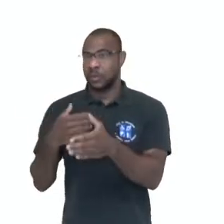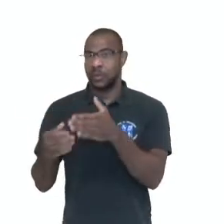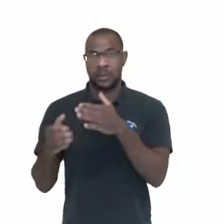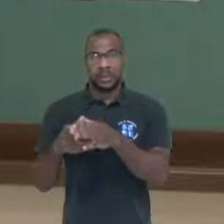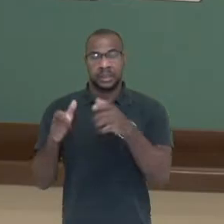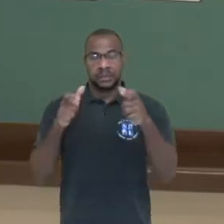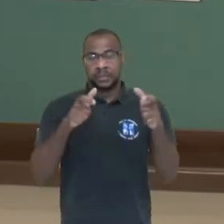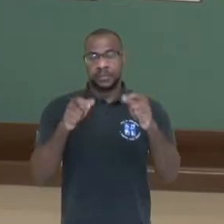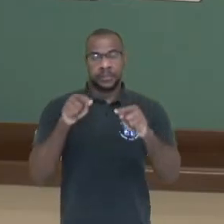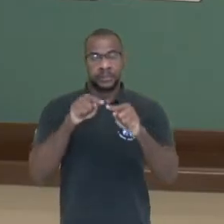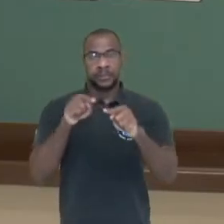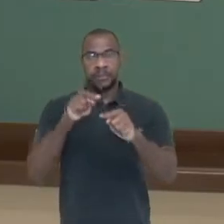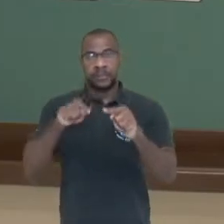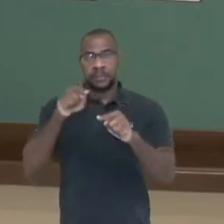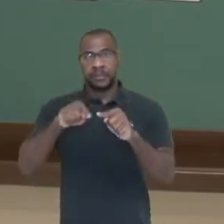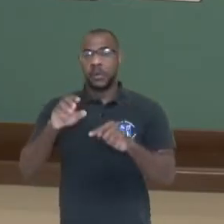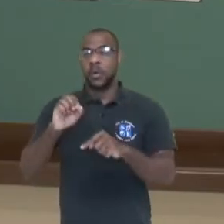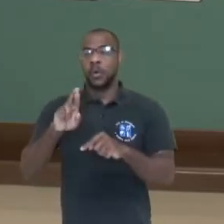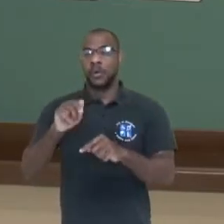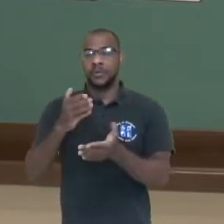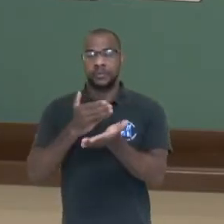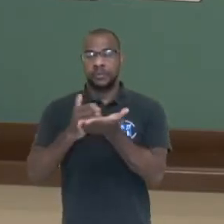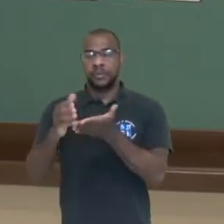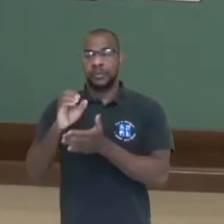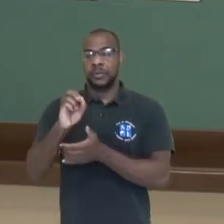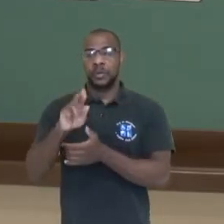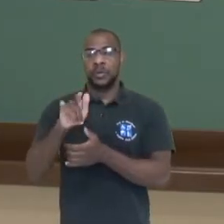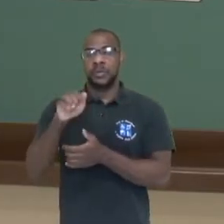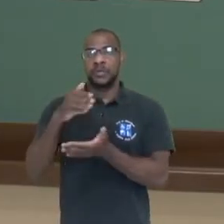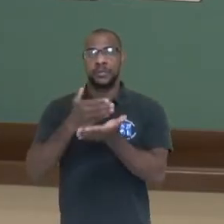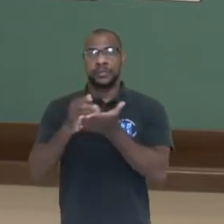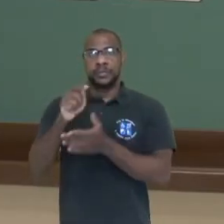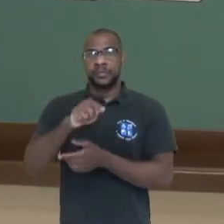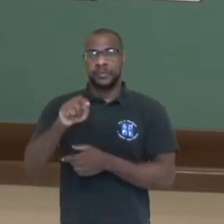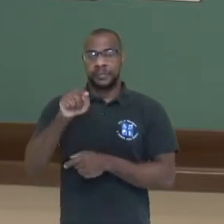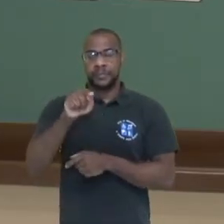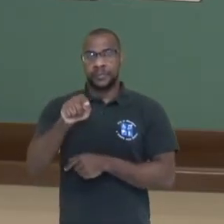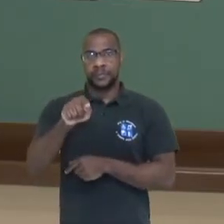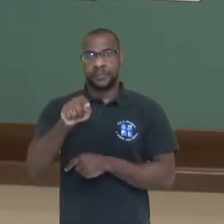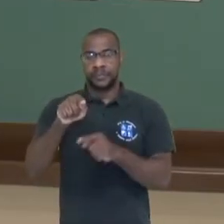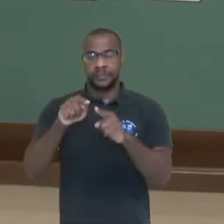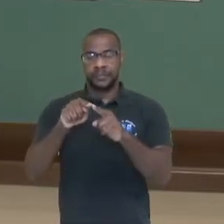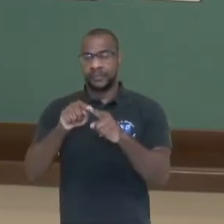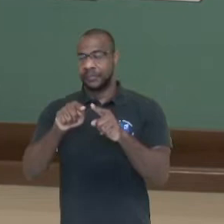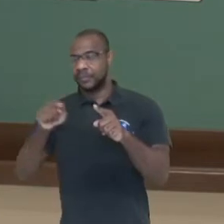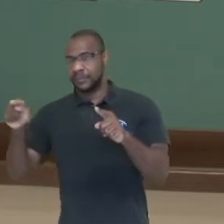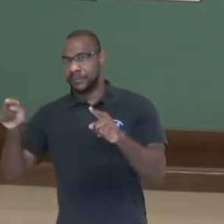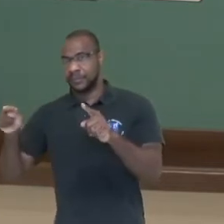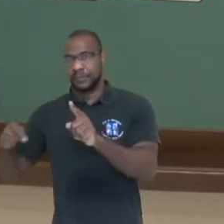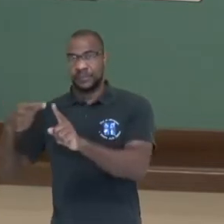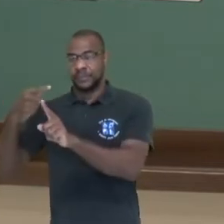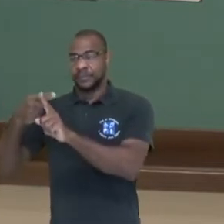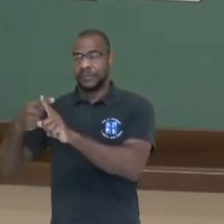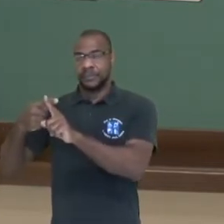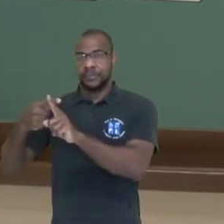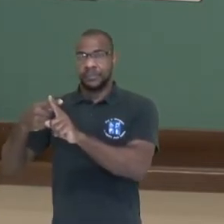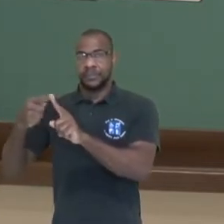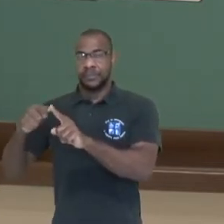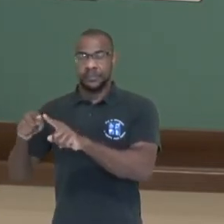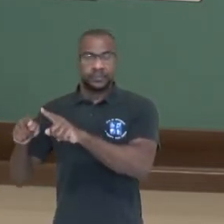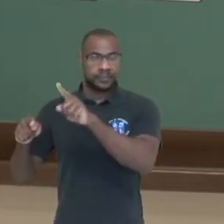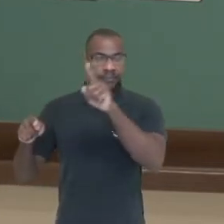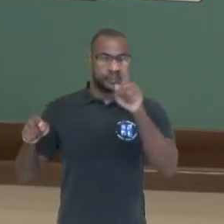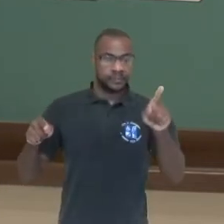de origem aqui o ponto 0, 0. Essas retas são perpendiculares. Para a direita, positivo x, para a